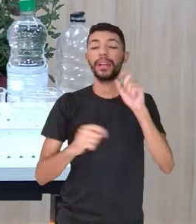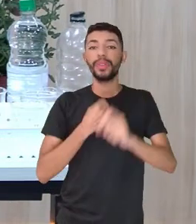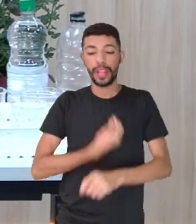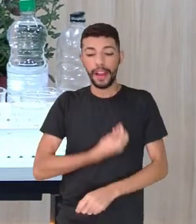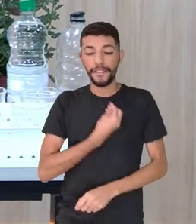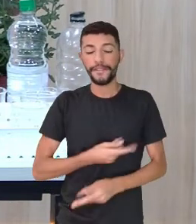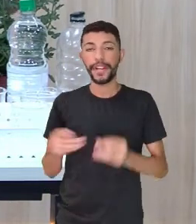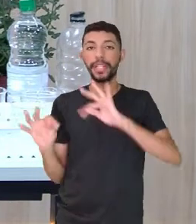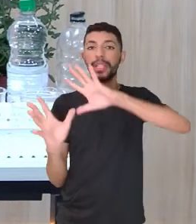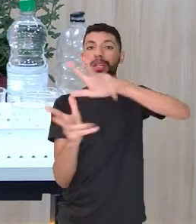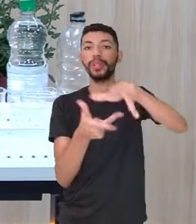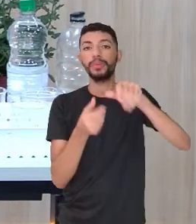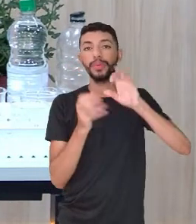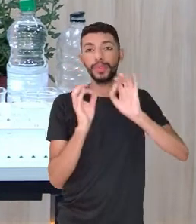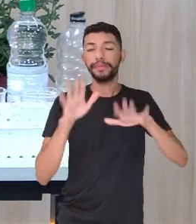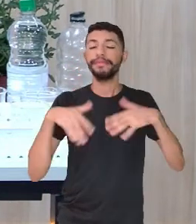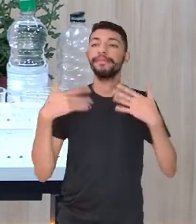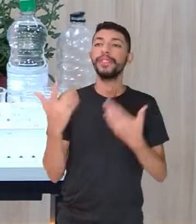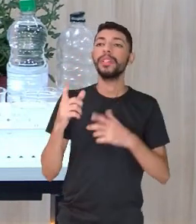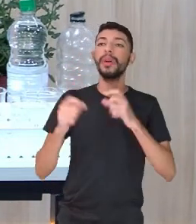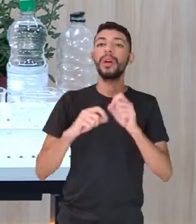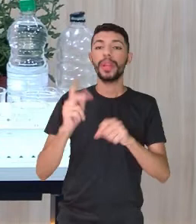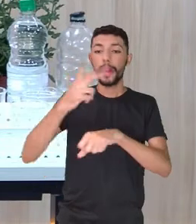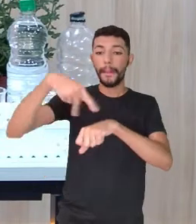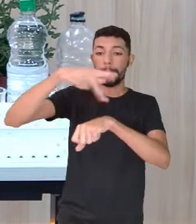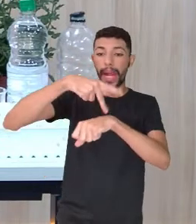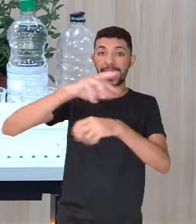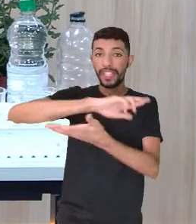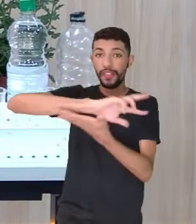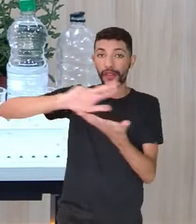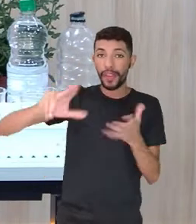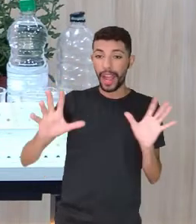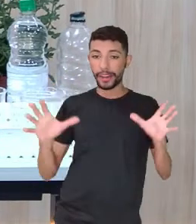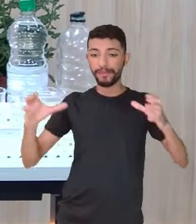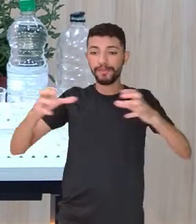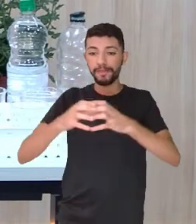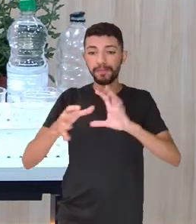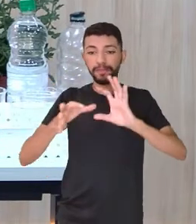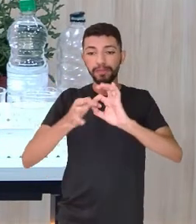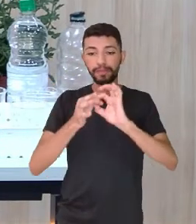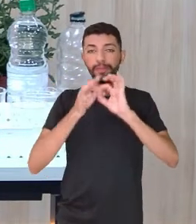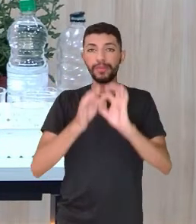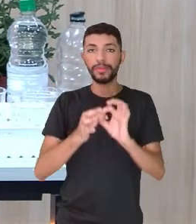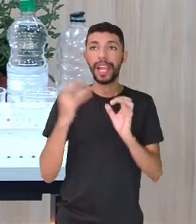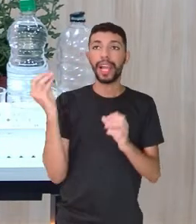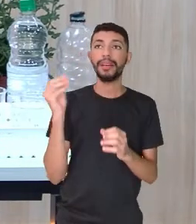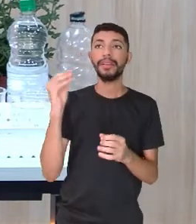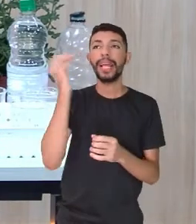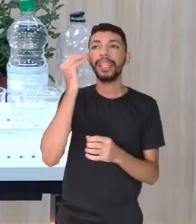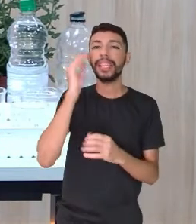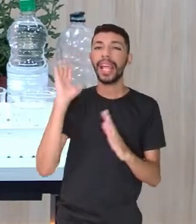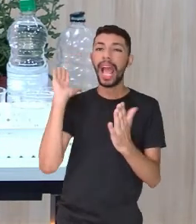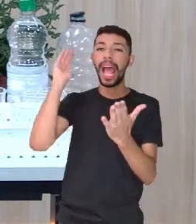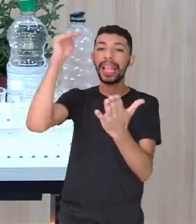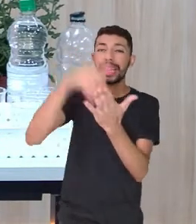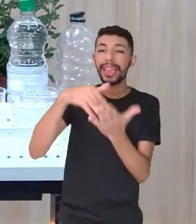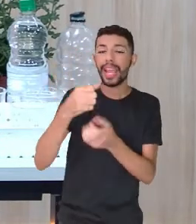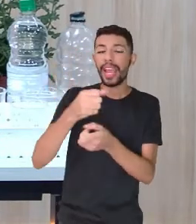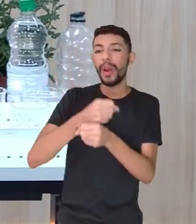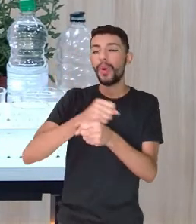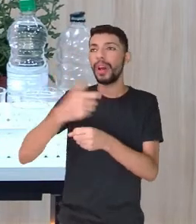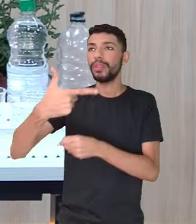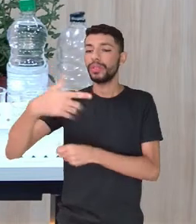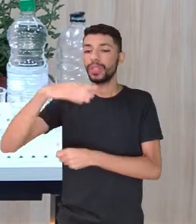planeta Terra. Um conjunto de países estão unidos para tentar, até 2030, resolver todos esses